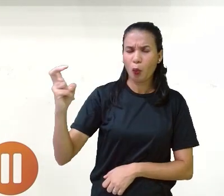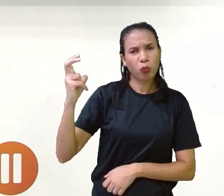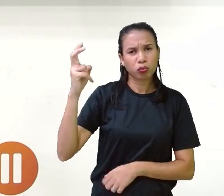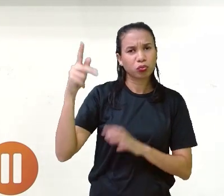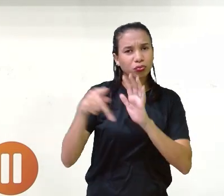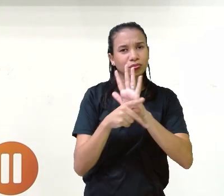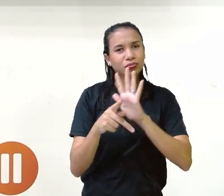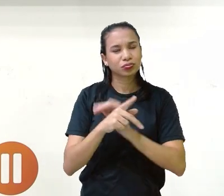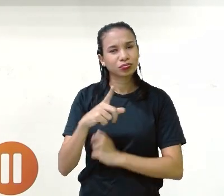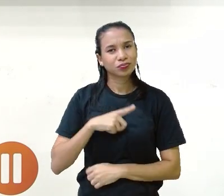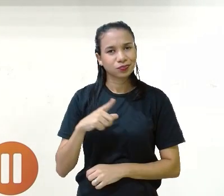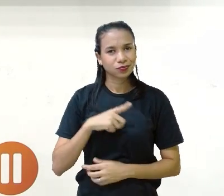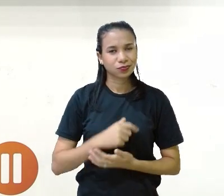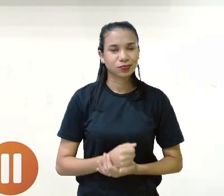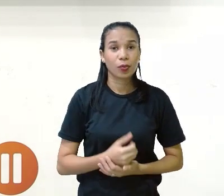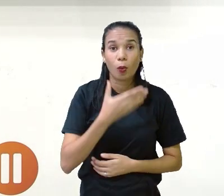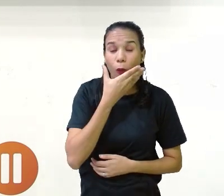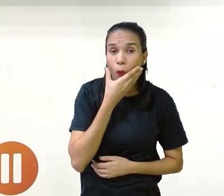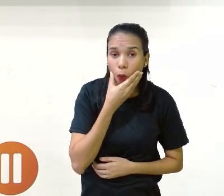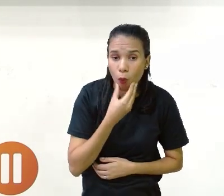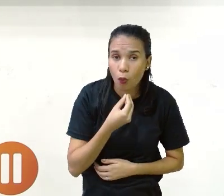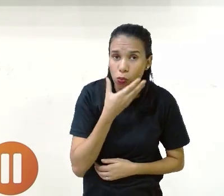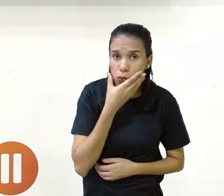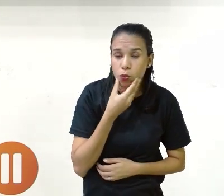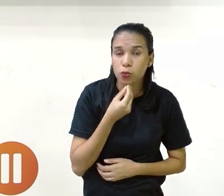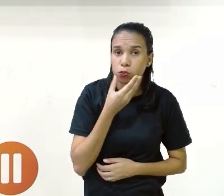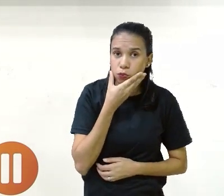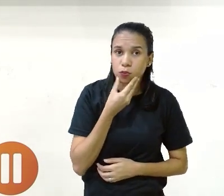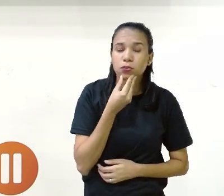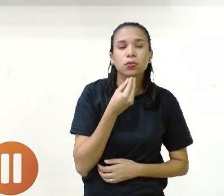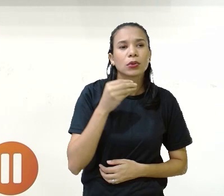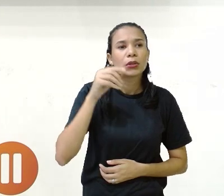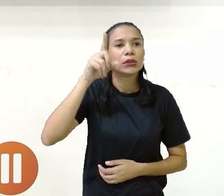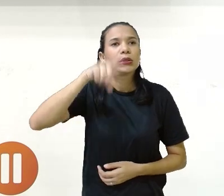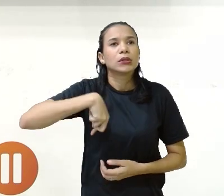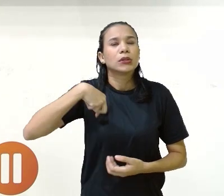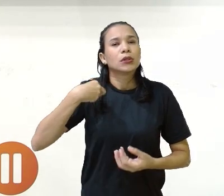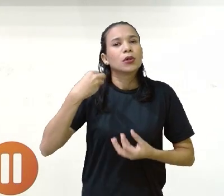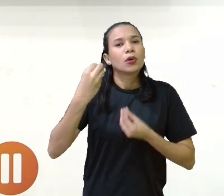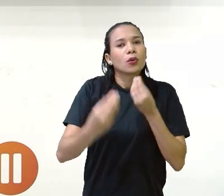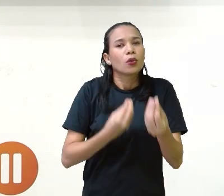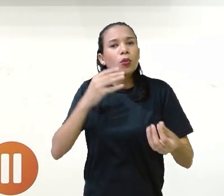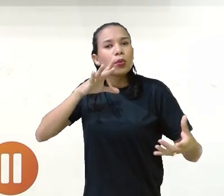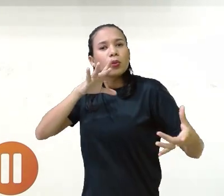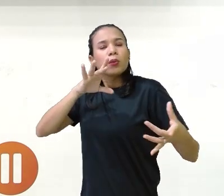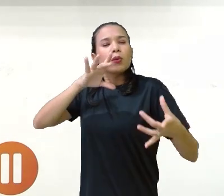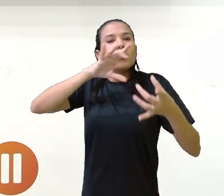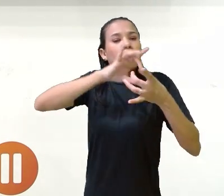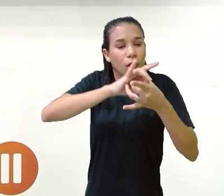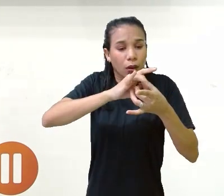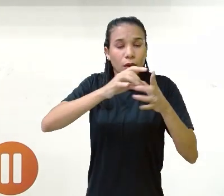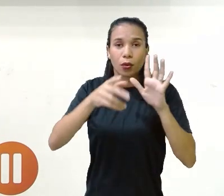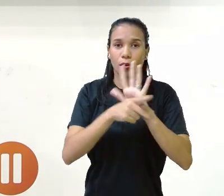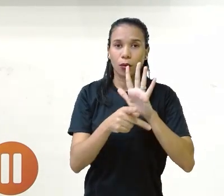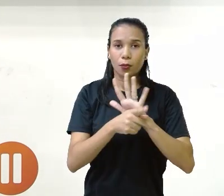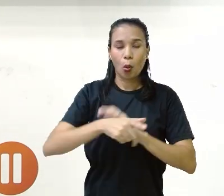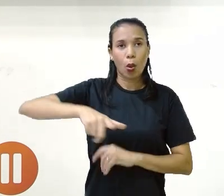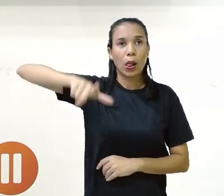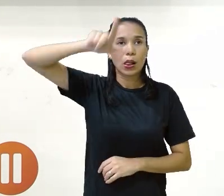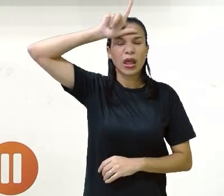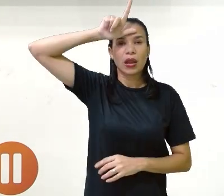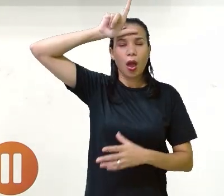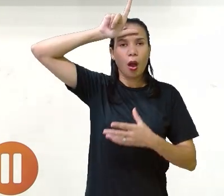histórico. O homem, ele é já vinculado ao título de líder,